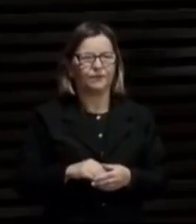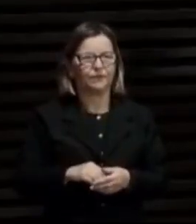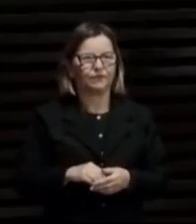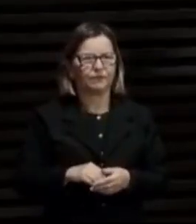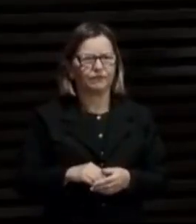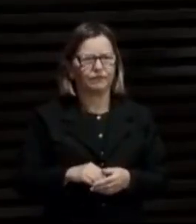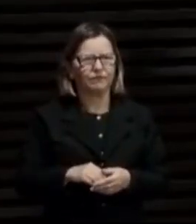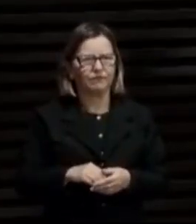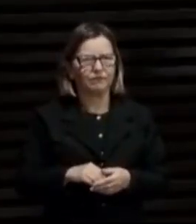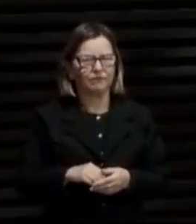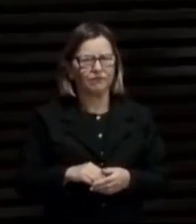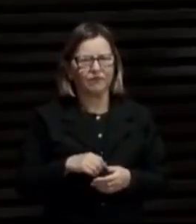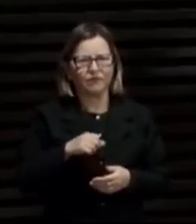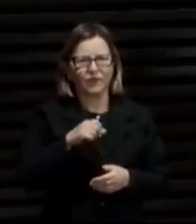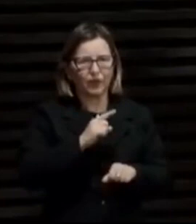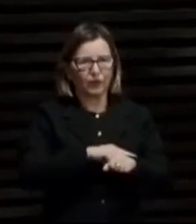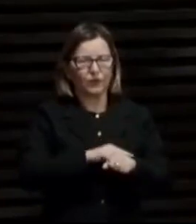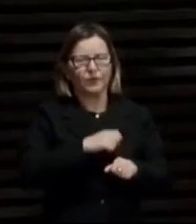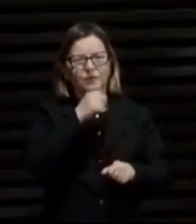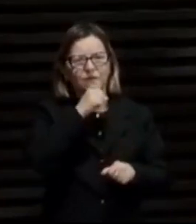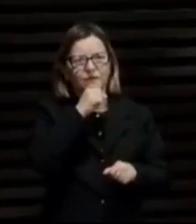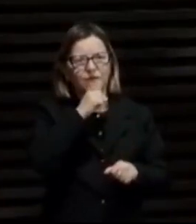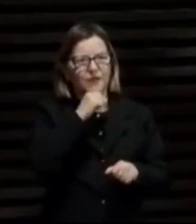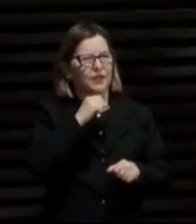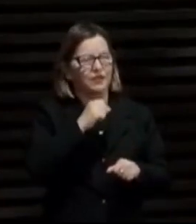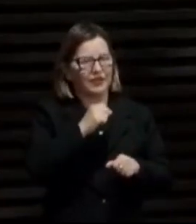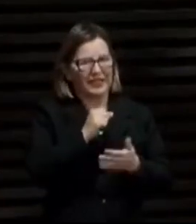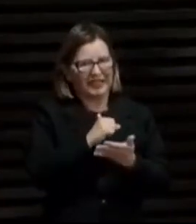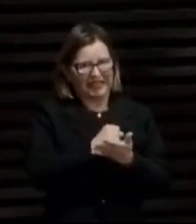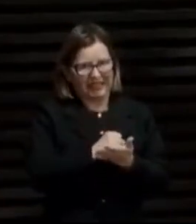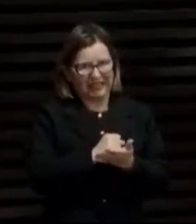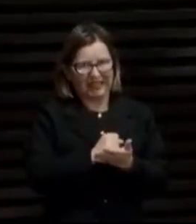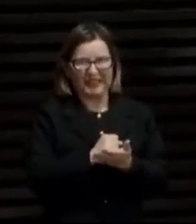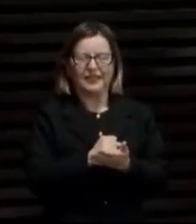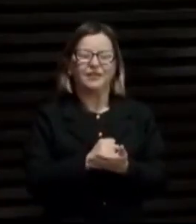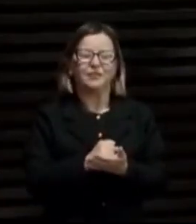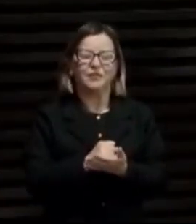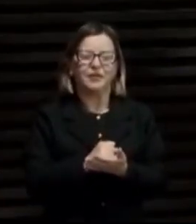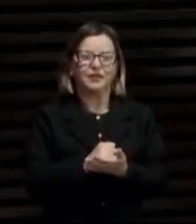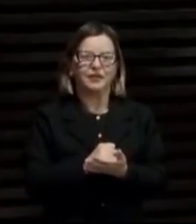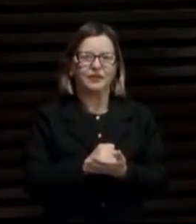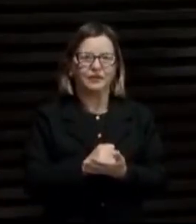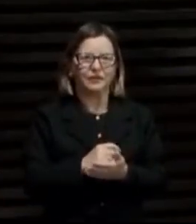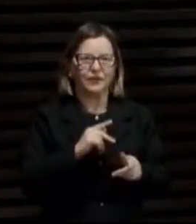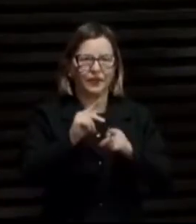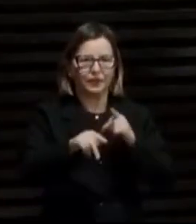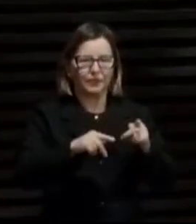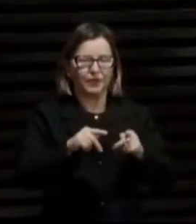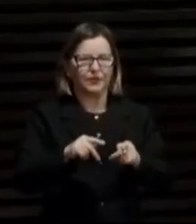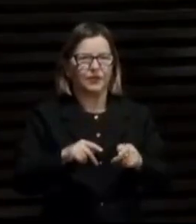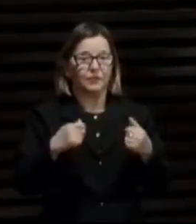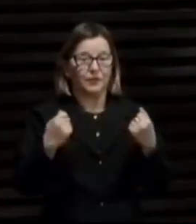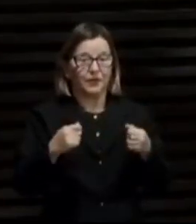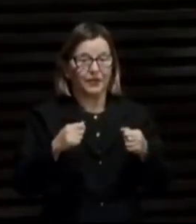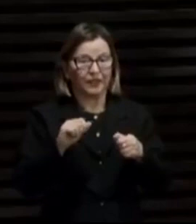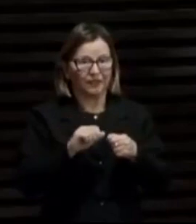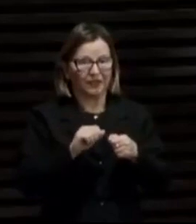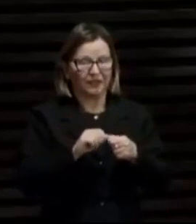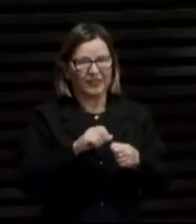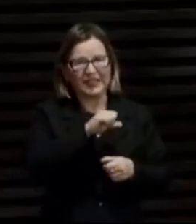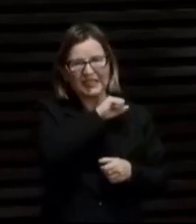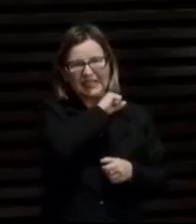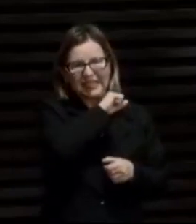suas posses, depois você pode ler o livro de Levítico, que tem vários modelos, vários animais e várias situações que poderiam